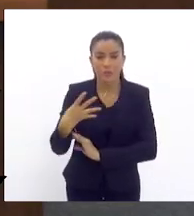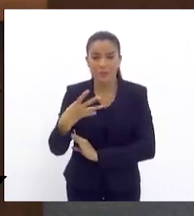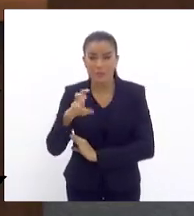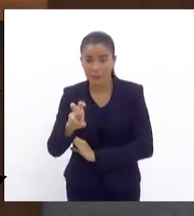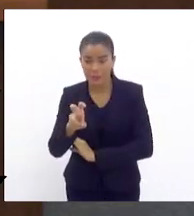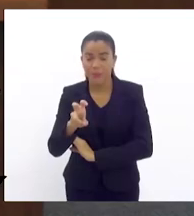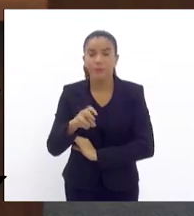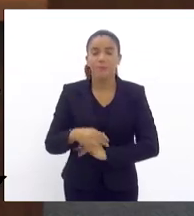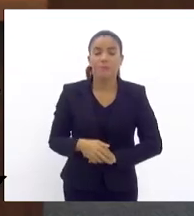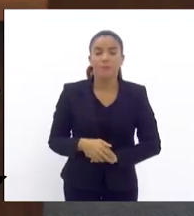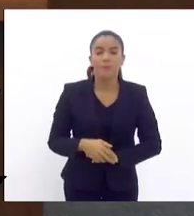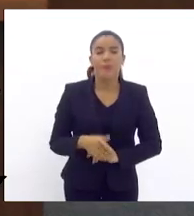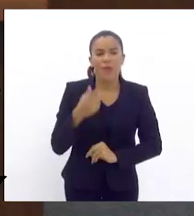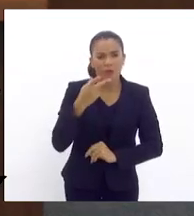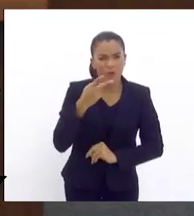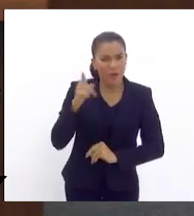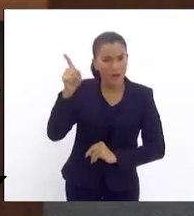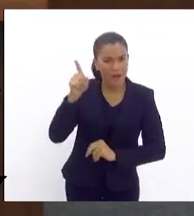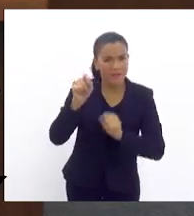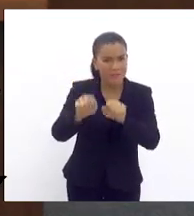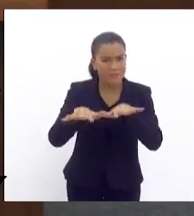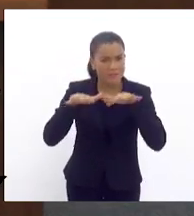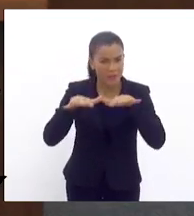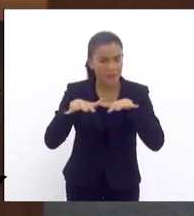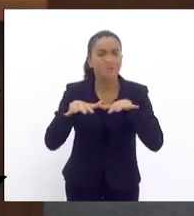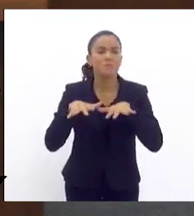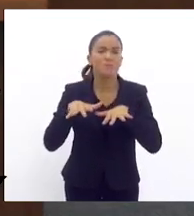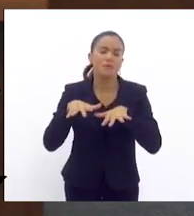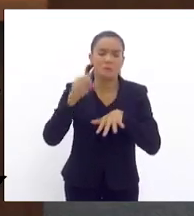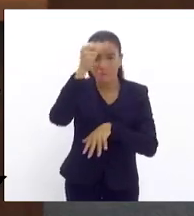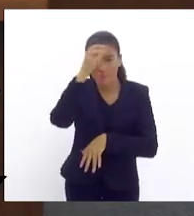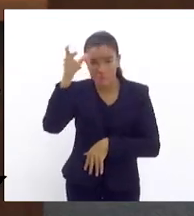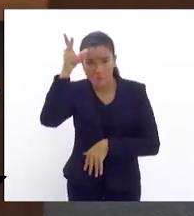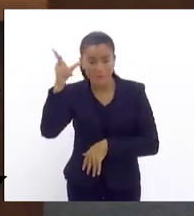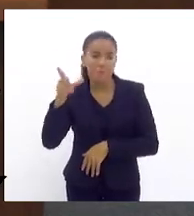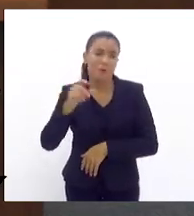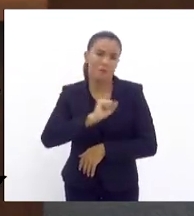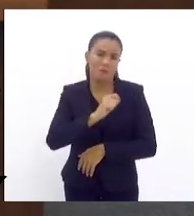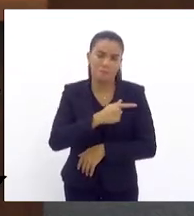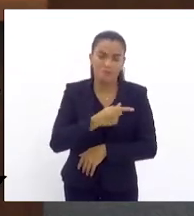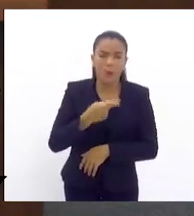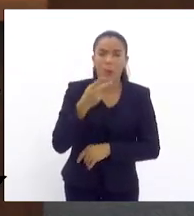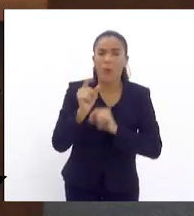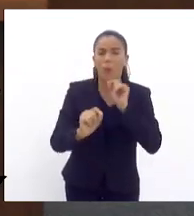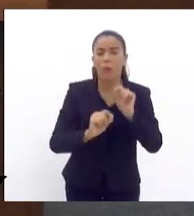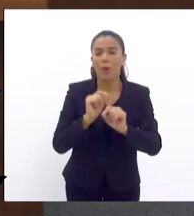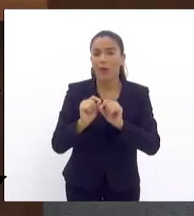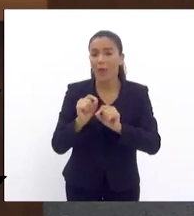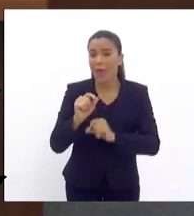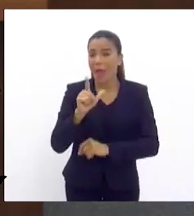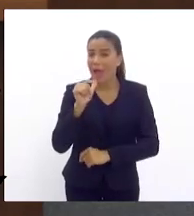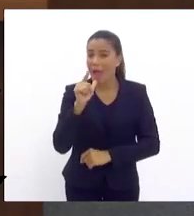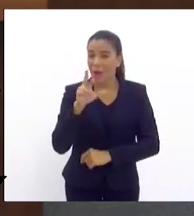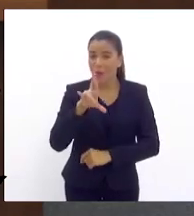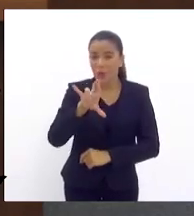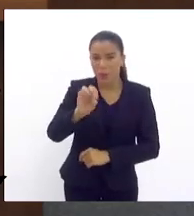11.445. Eu disse lá na Câmara Municipal lá de São Gonçalo, na audiência pública que teve lá, que Águas do